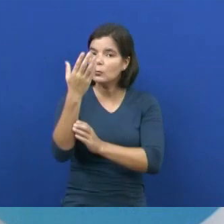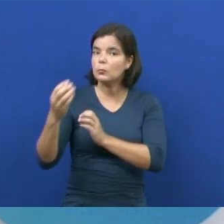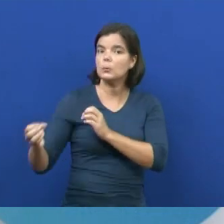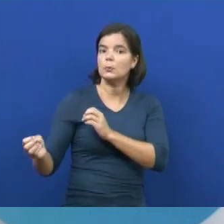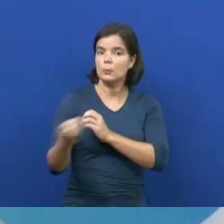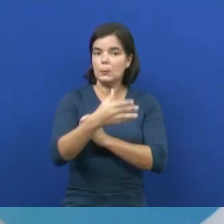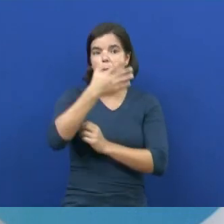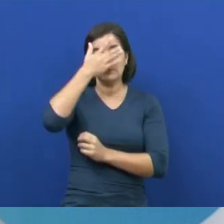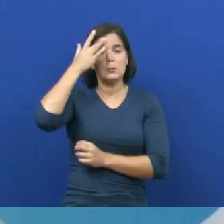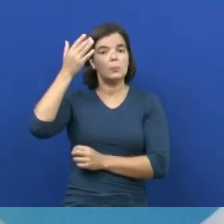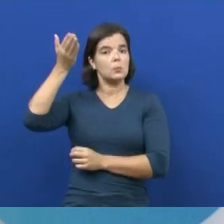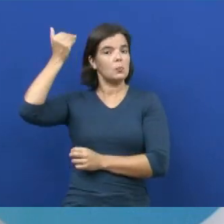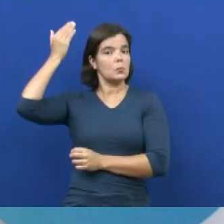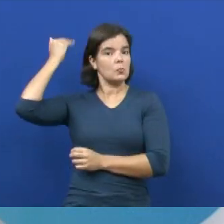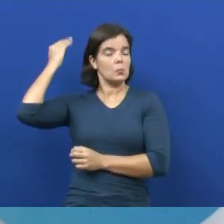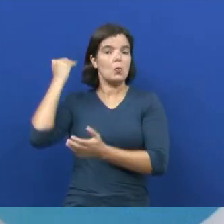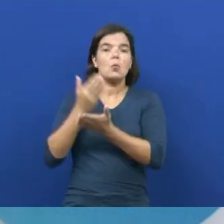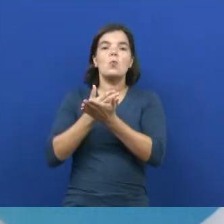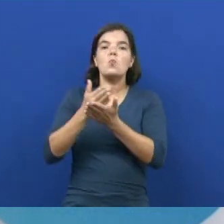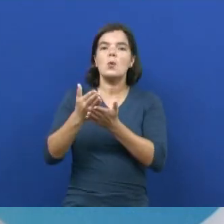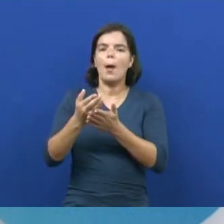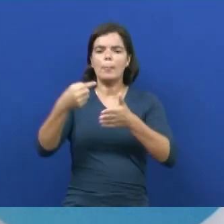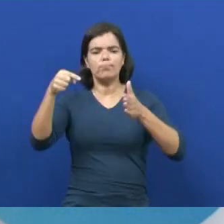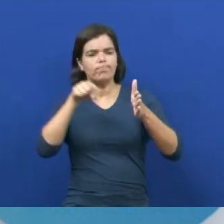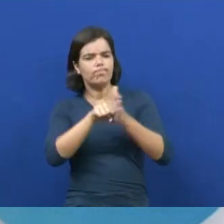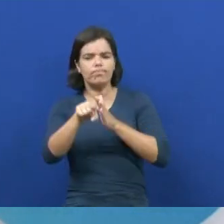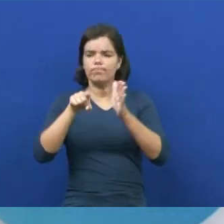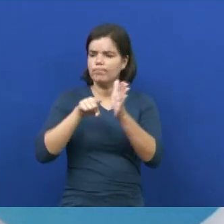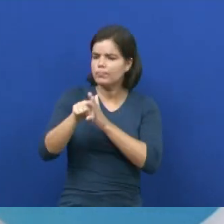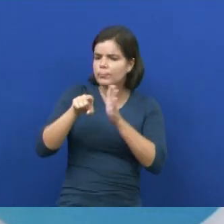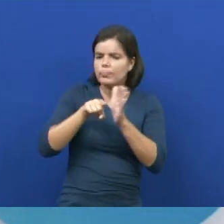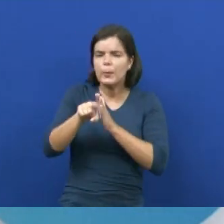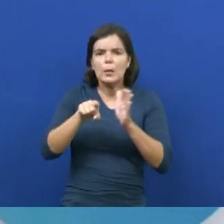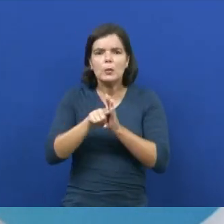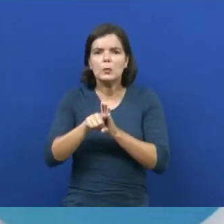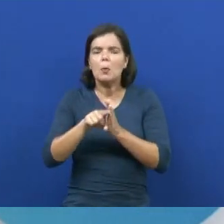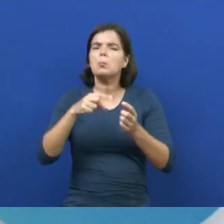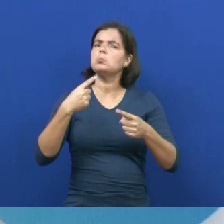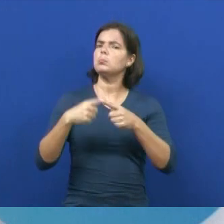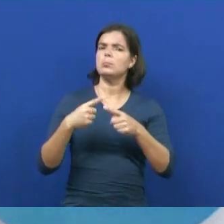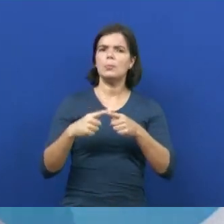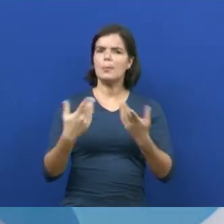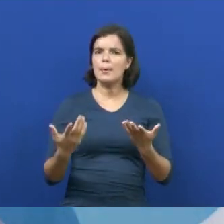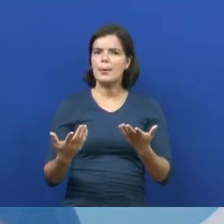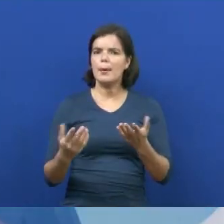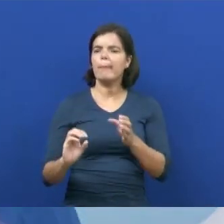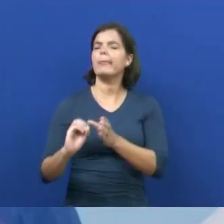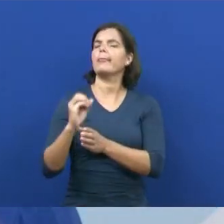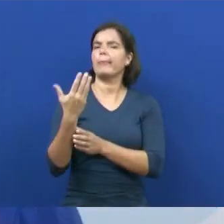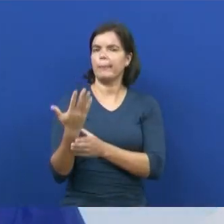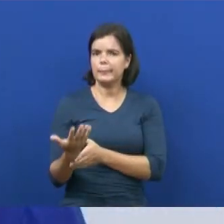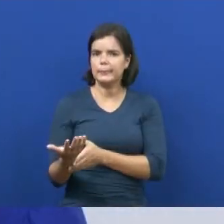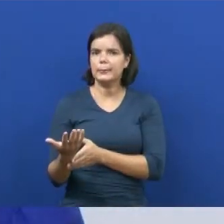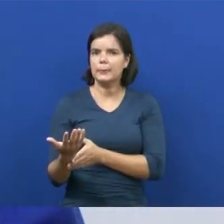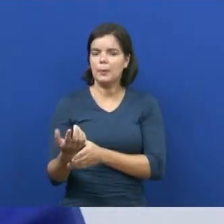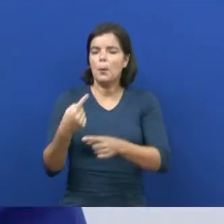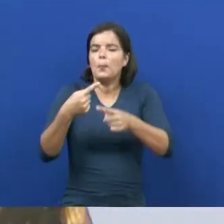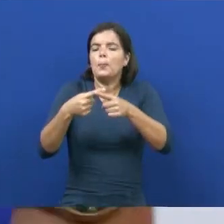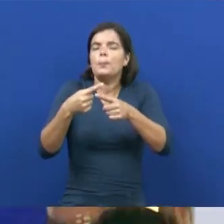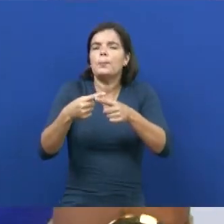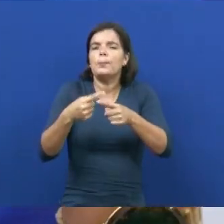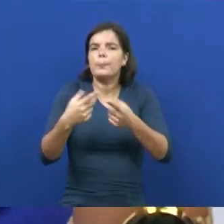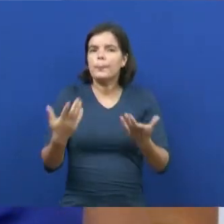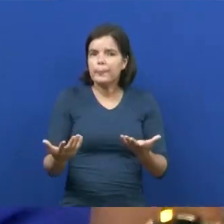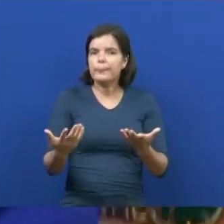as pessoas da época começassem a questionar, ou seja, por que isso está acontecendo? O